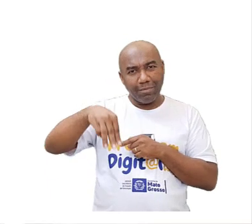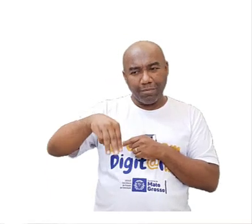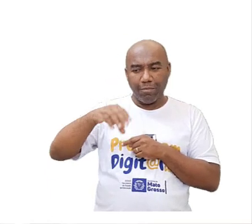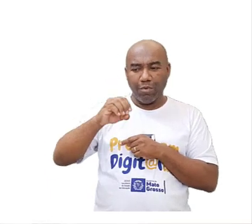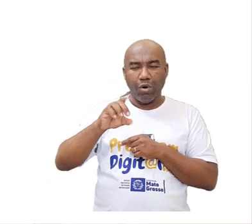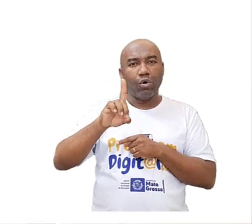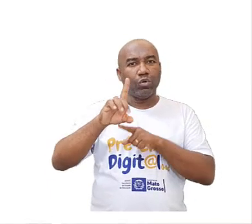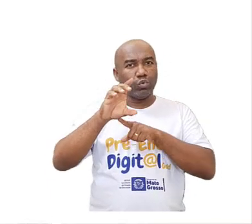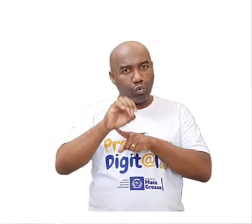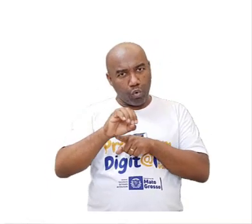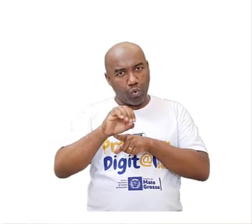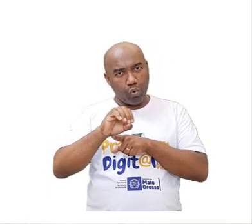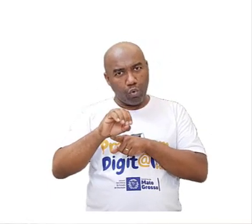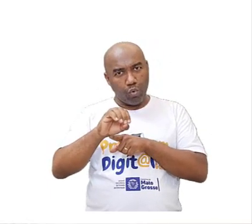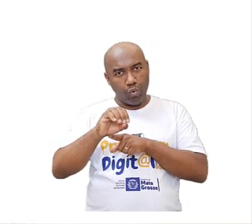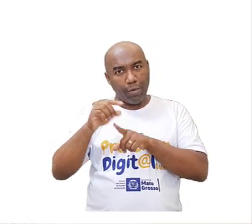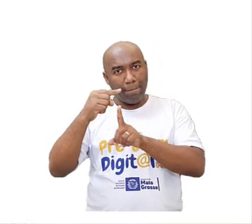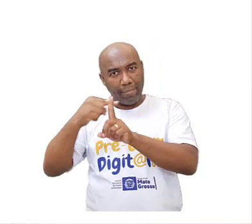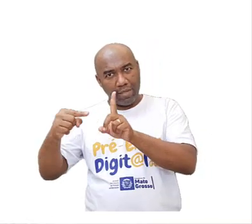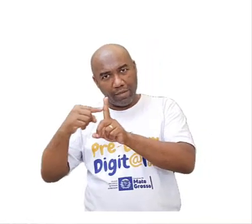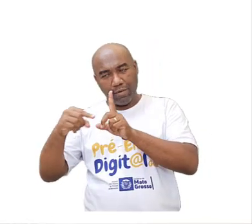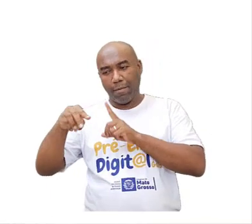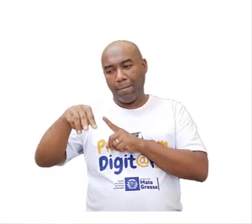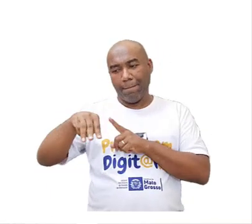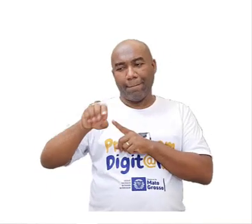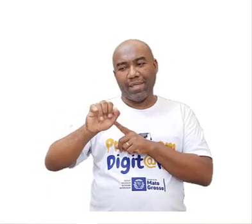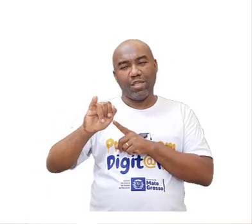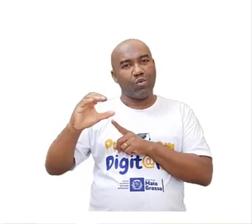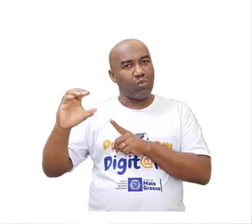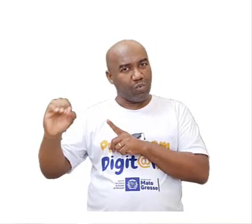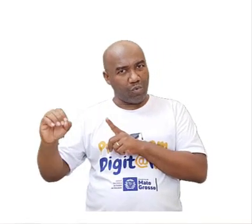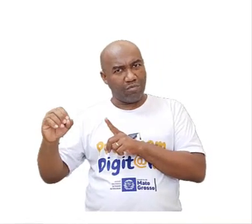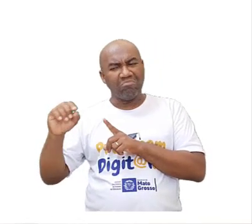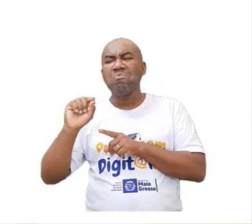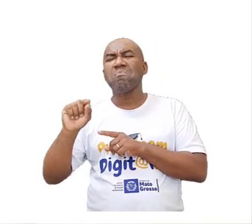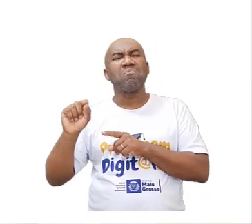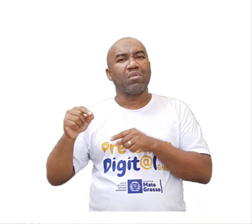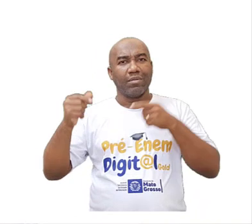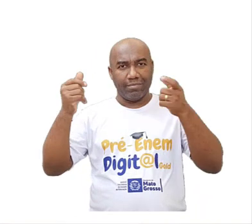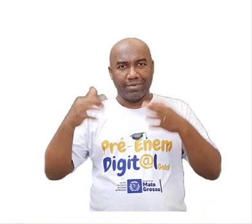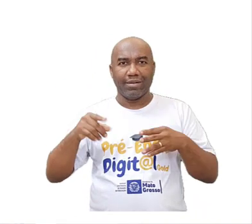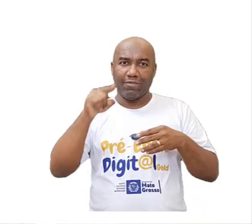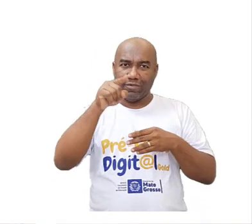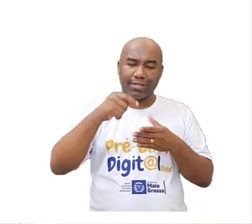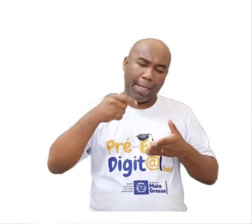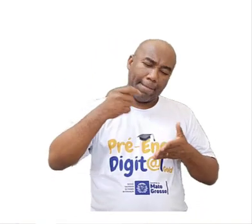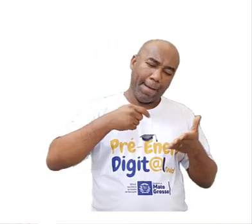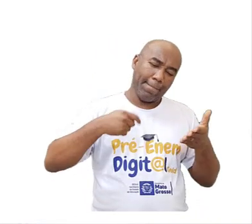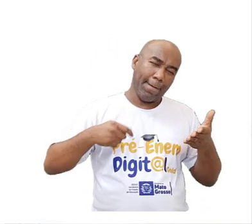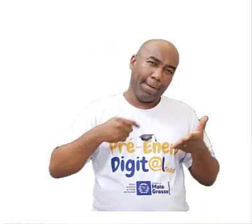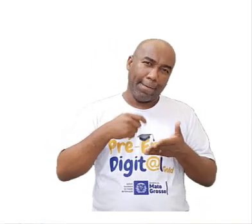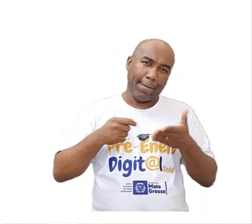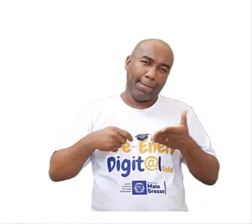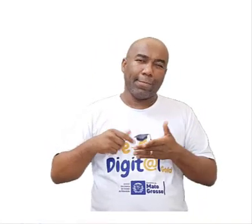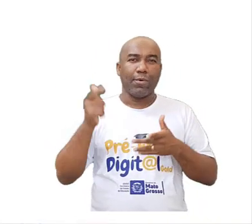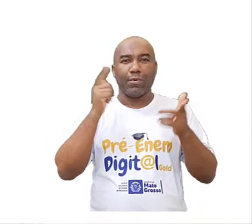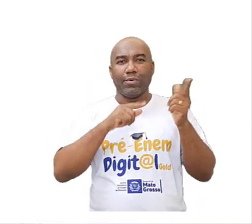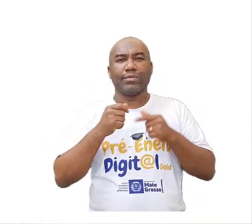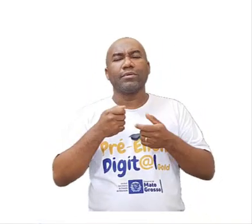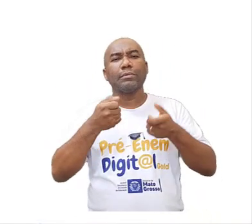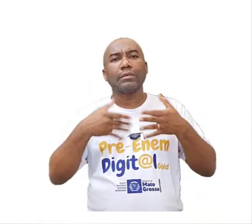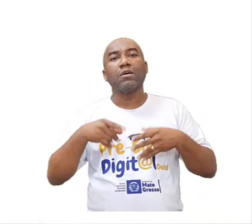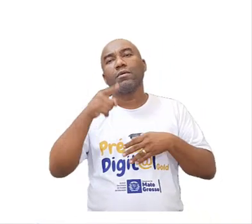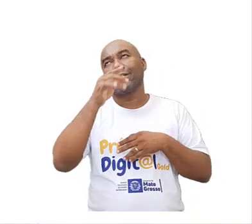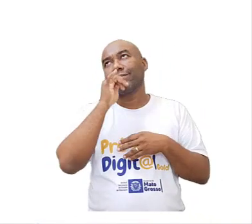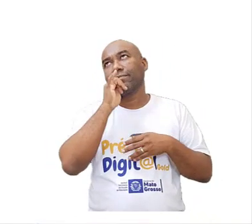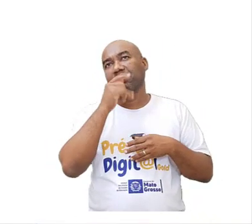modo meio, eu vou lembrar que eu chamo de MM. Fica mais rápido, tá? O nosso MM é o quê? É o